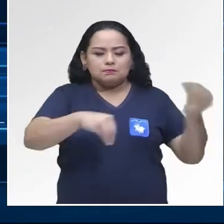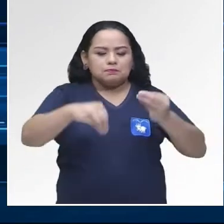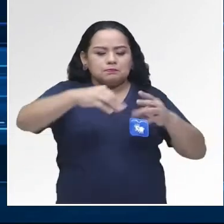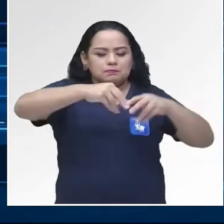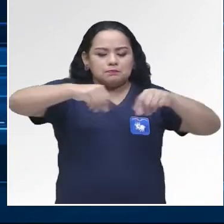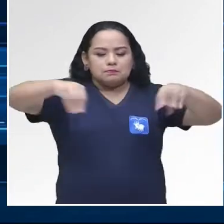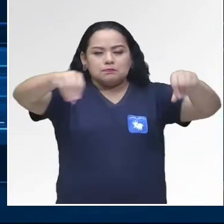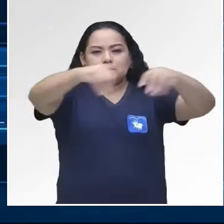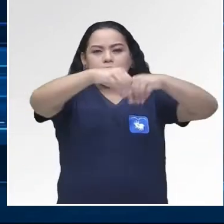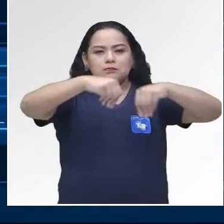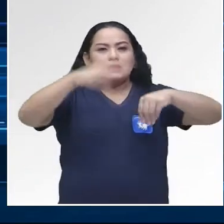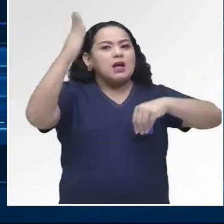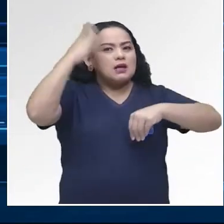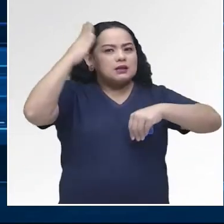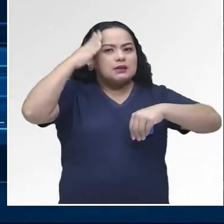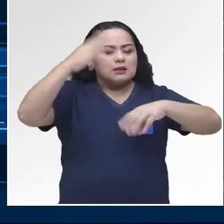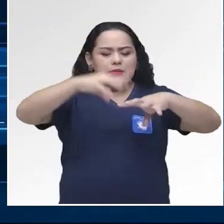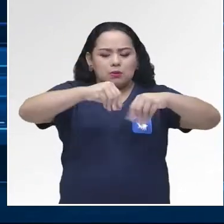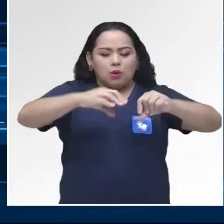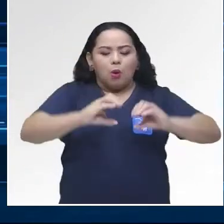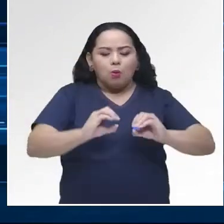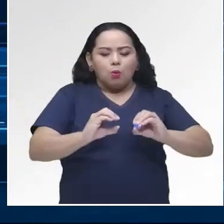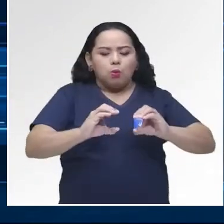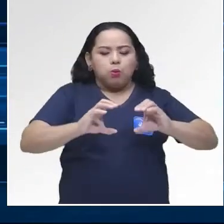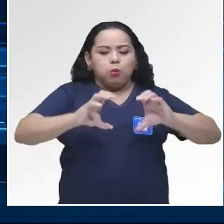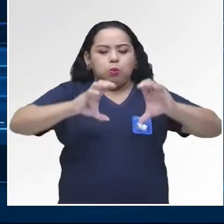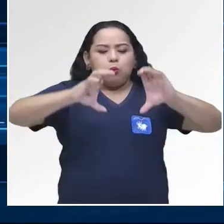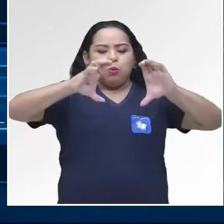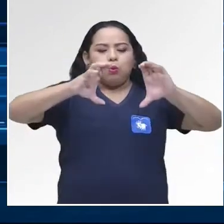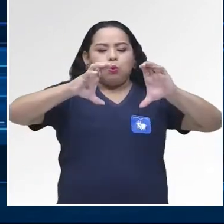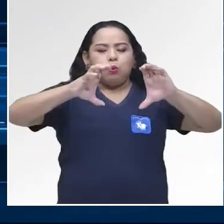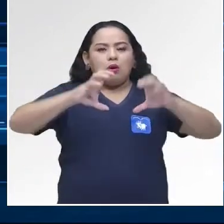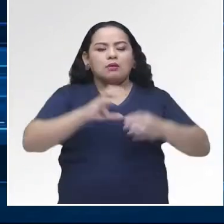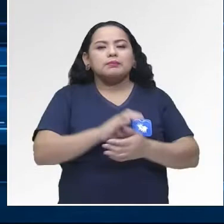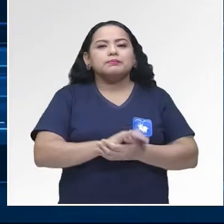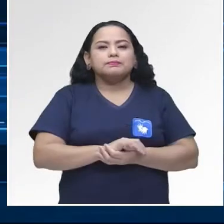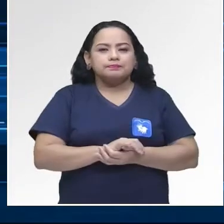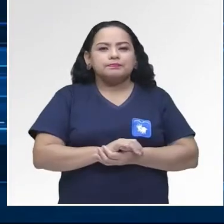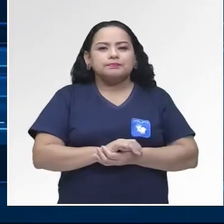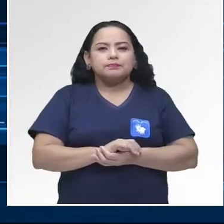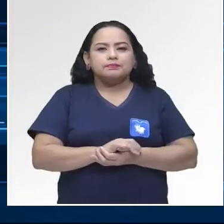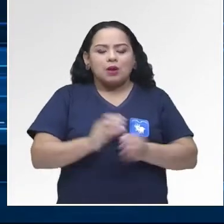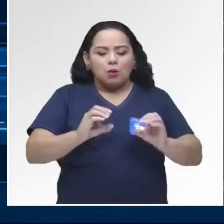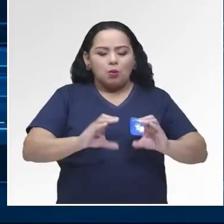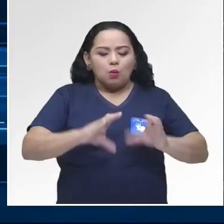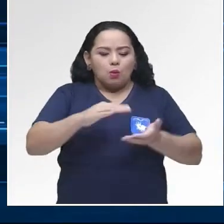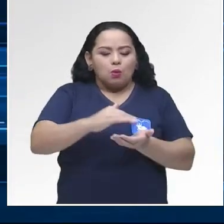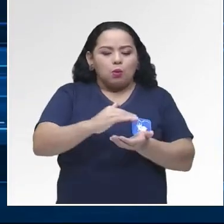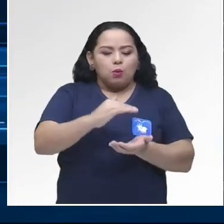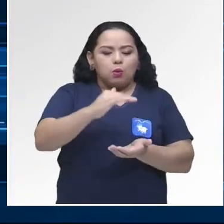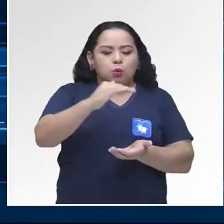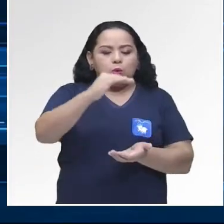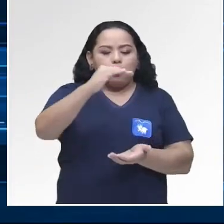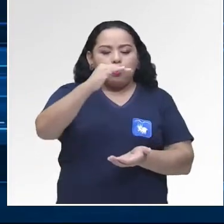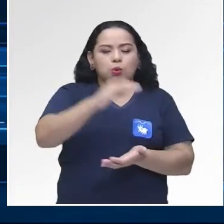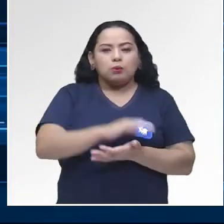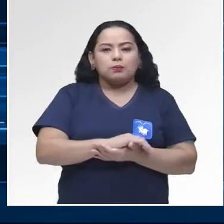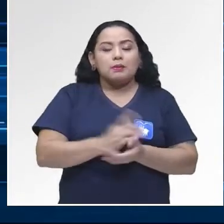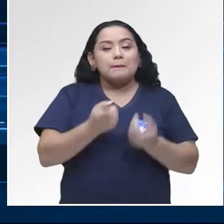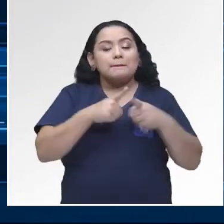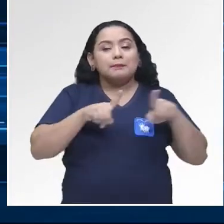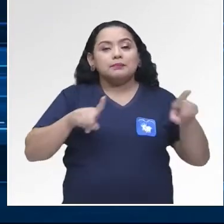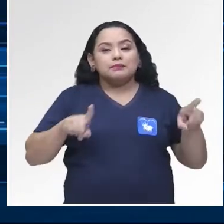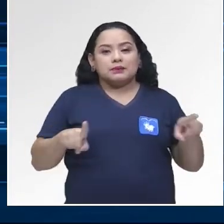ela sabe que tem que ter fermento, porque o fermento vai fazer o bolo tufar, vai fazer o bolo crescer, né, no forno.